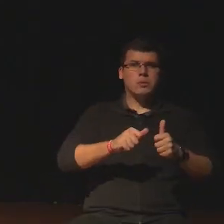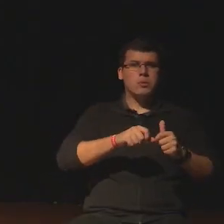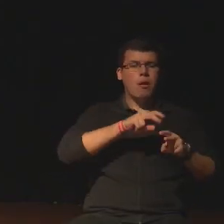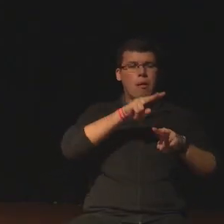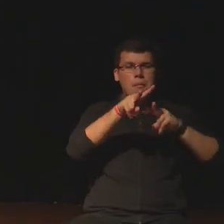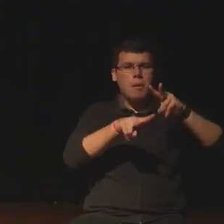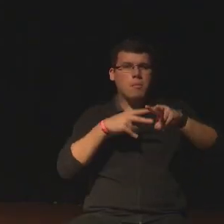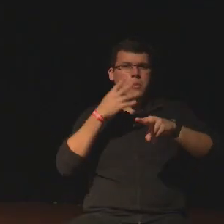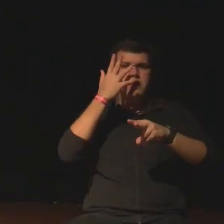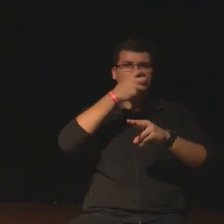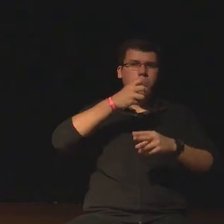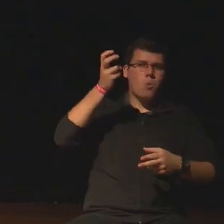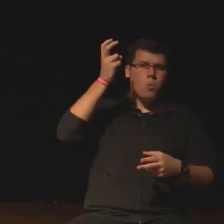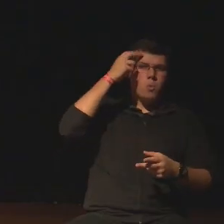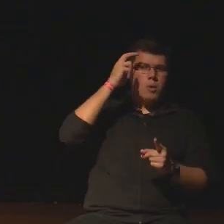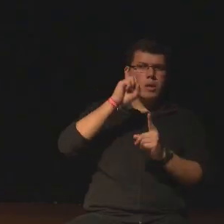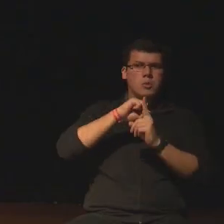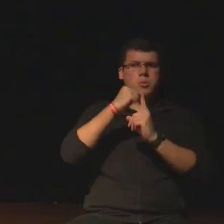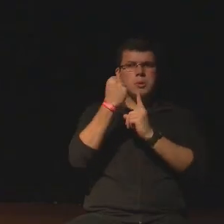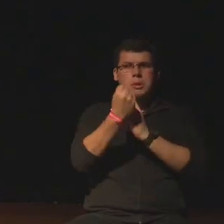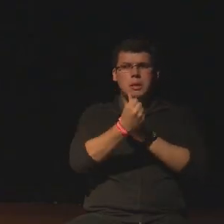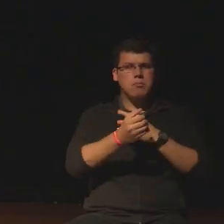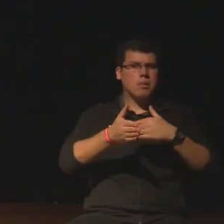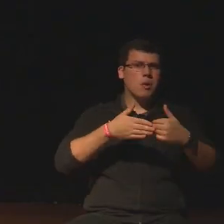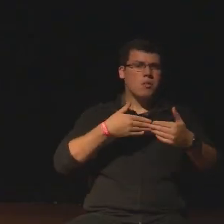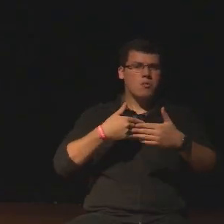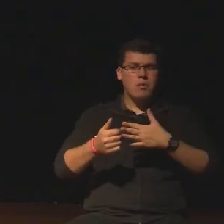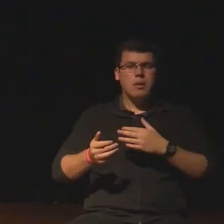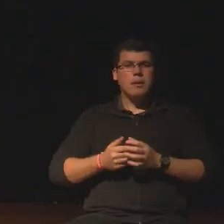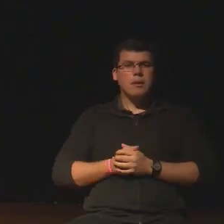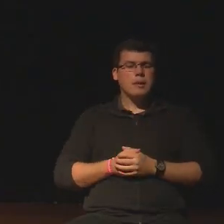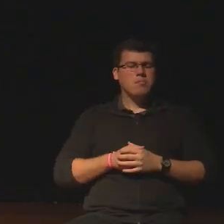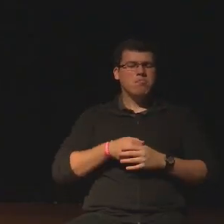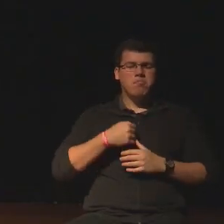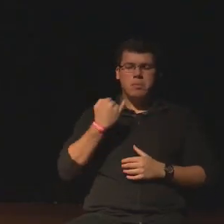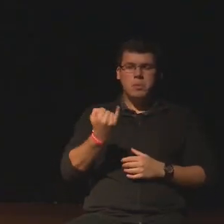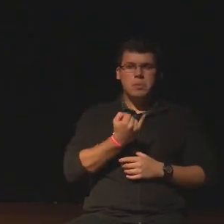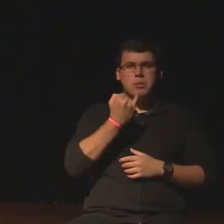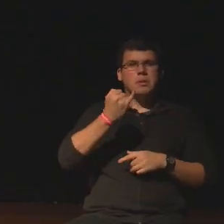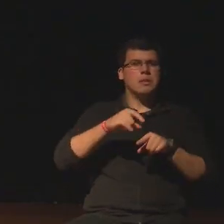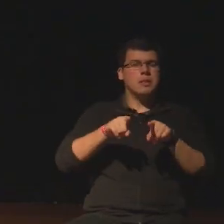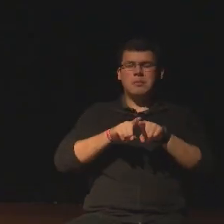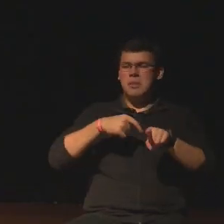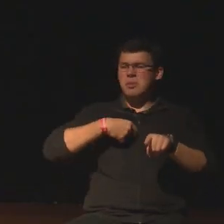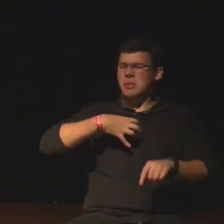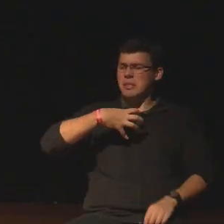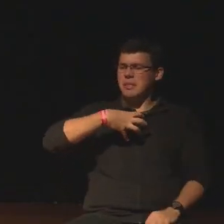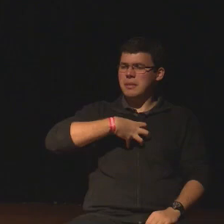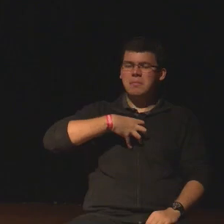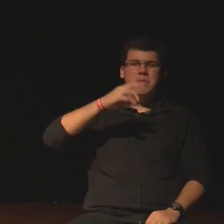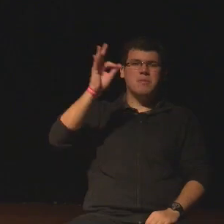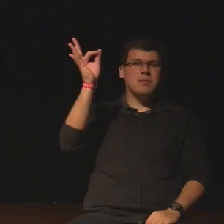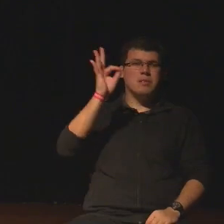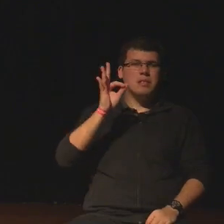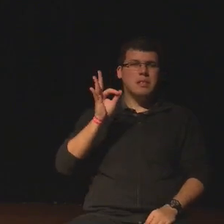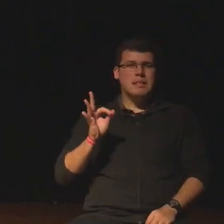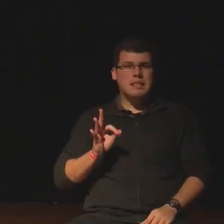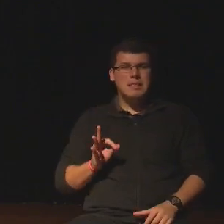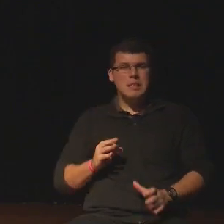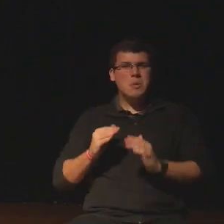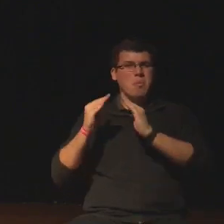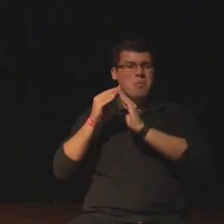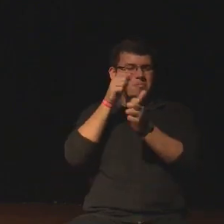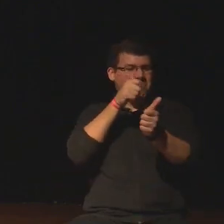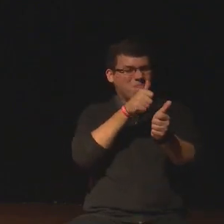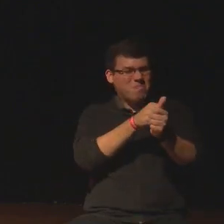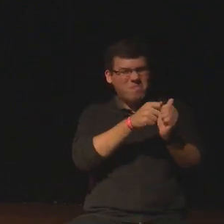culturais, sociais. Eu sou muito feliz de ser vizinho de um projeto desse. Eu espero muito